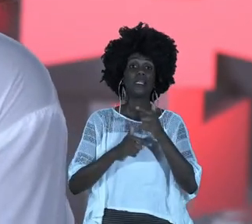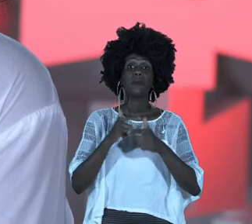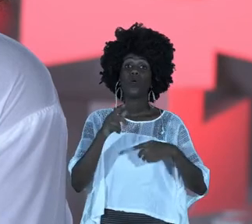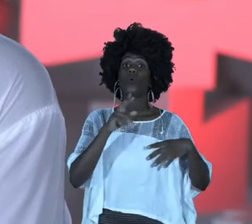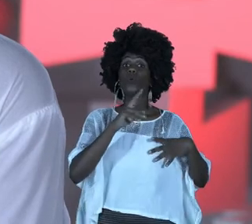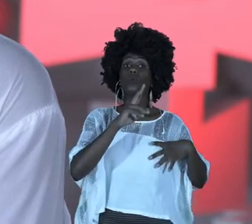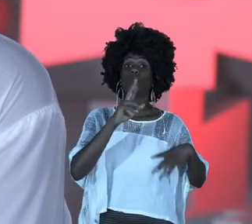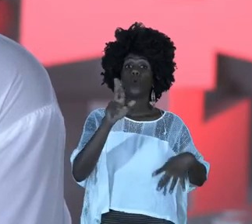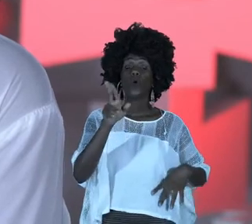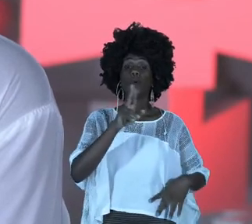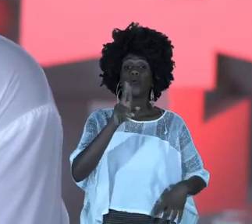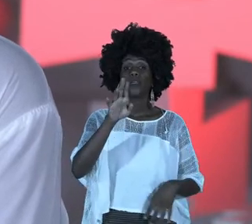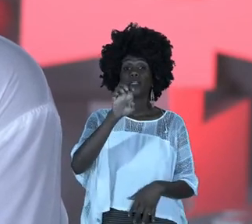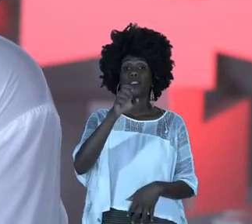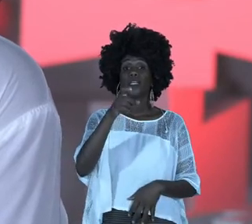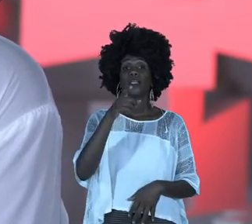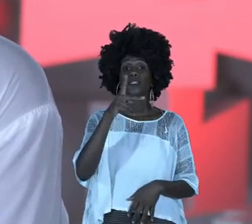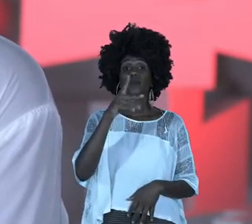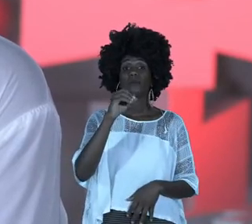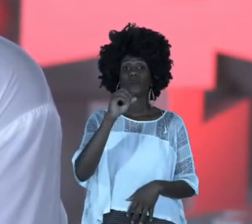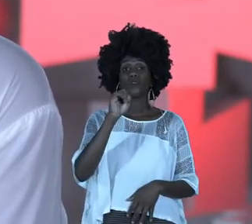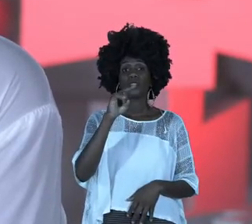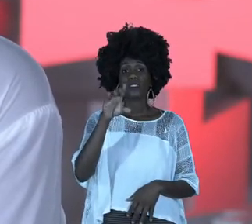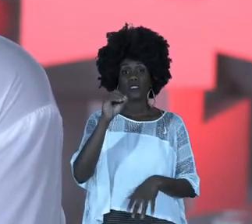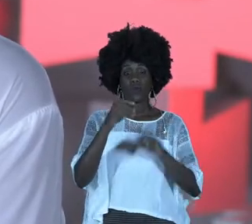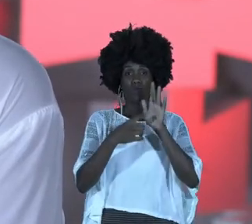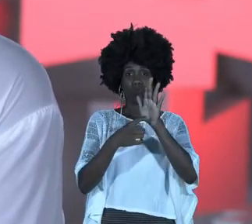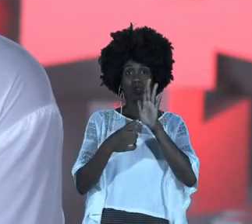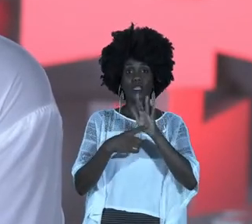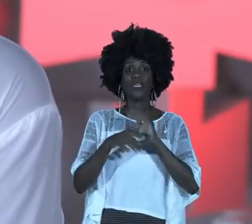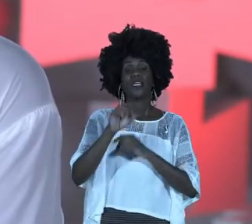o nome da exposição, Insustentável Leveza,